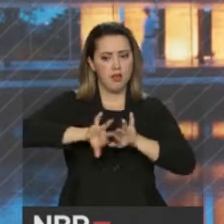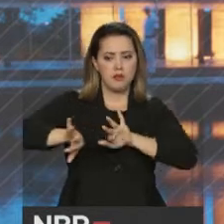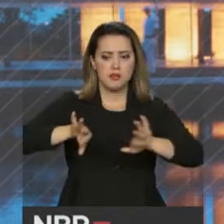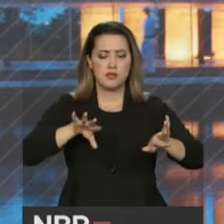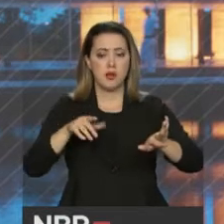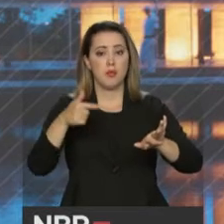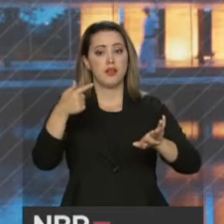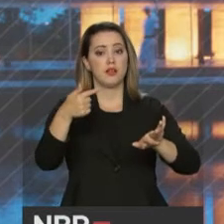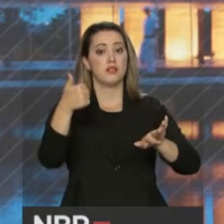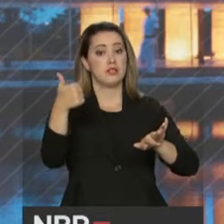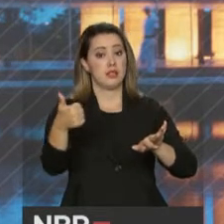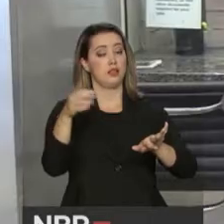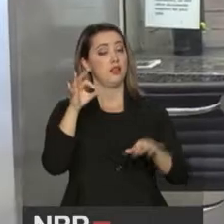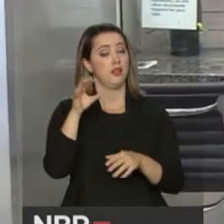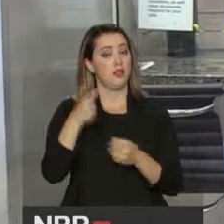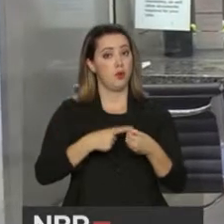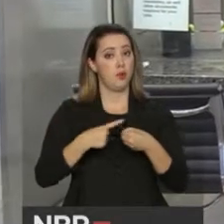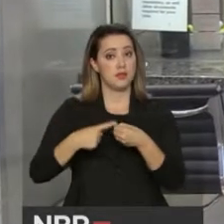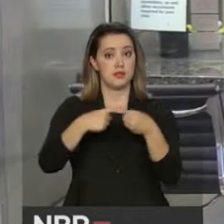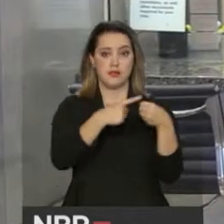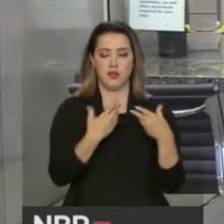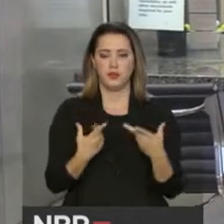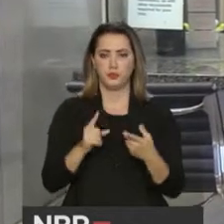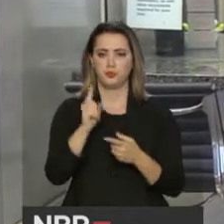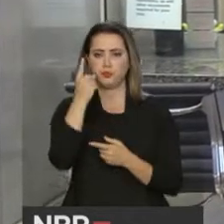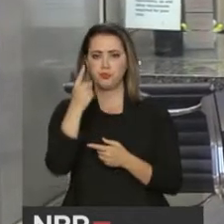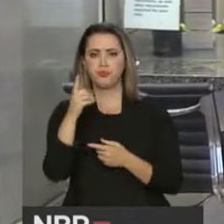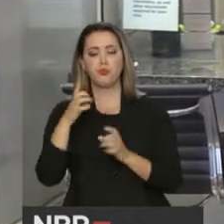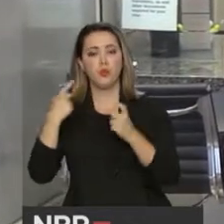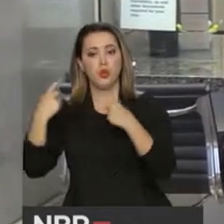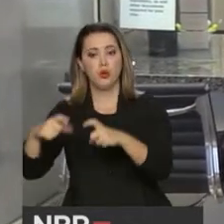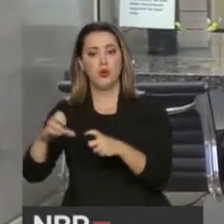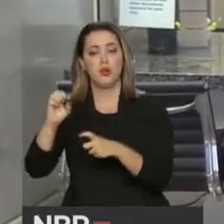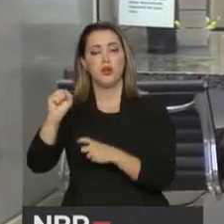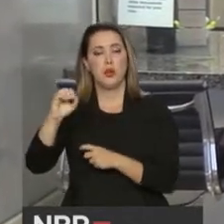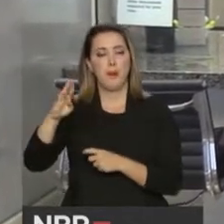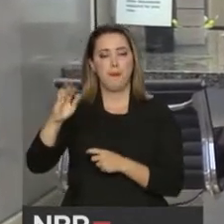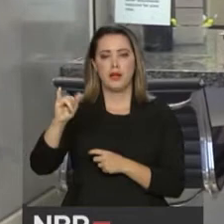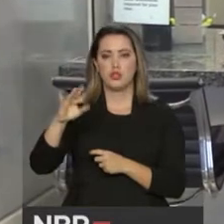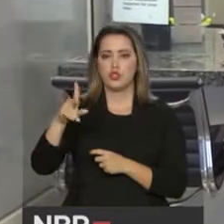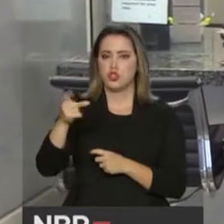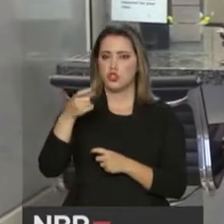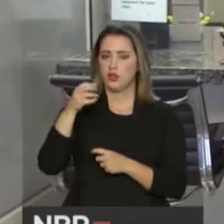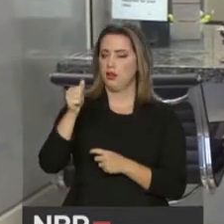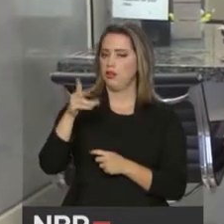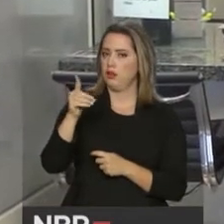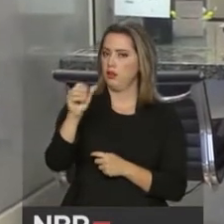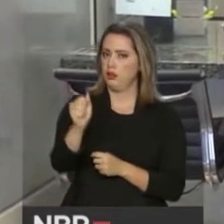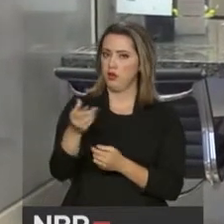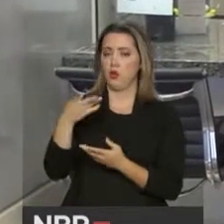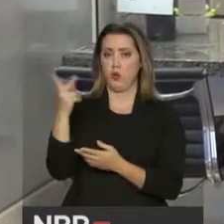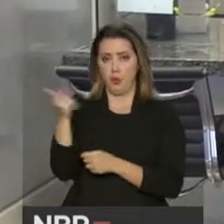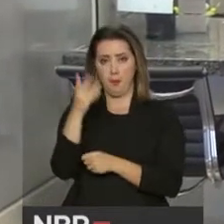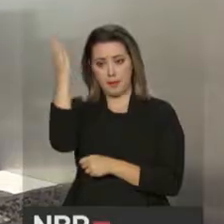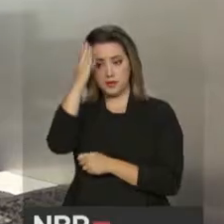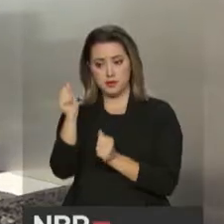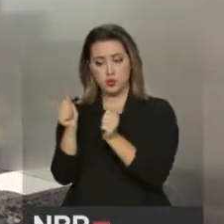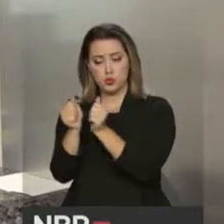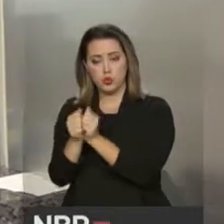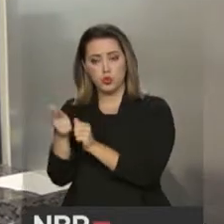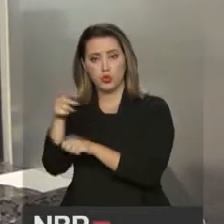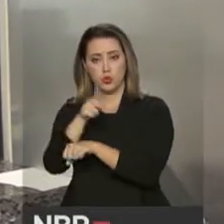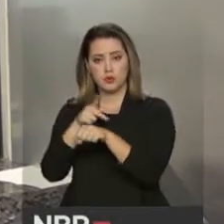em 71 cidades. Enquanto uma embaixada é responsável pelas relações bilaterais entre o Brasil e outros países,